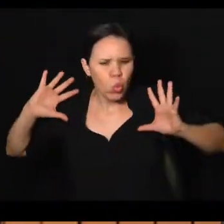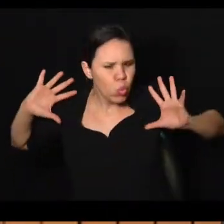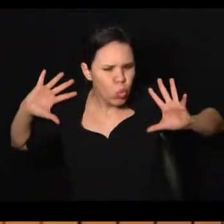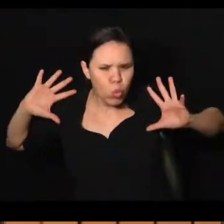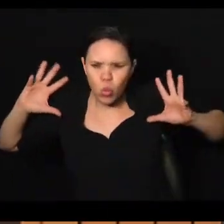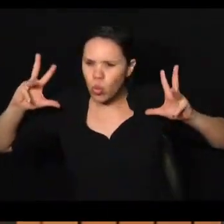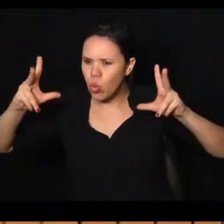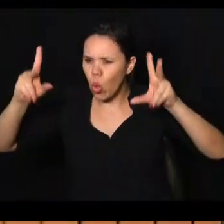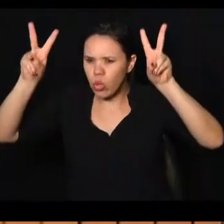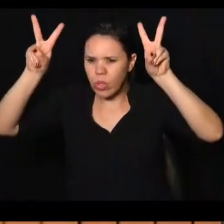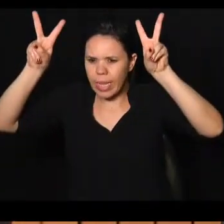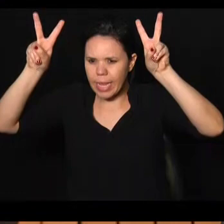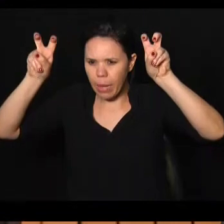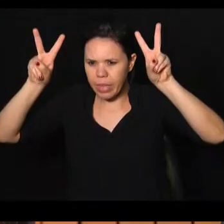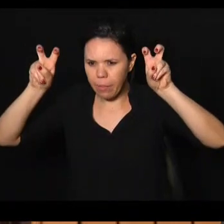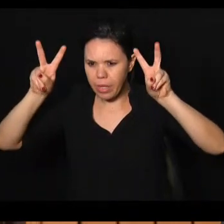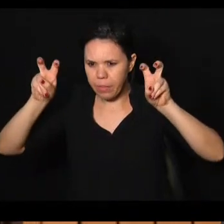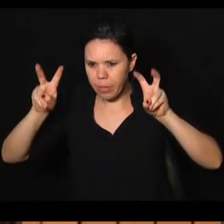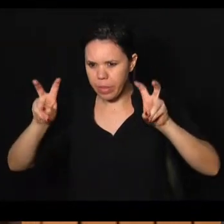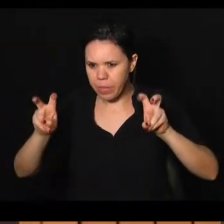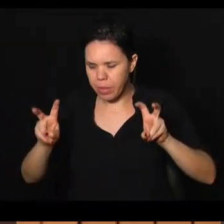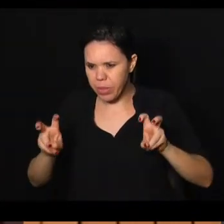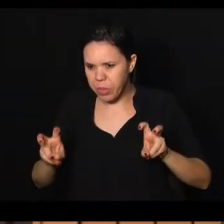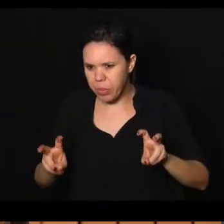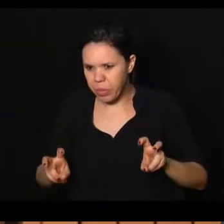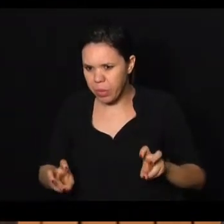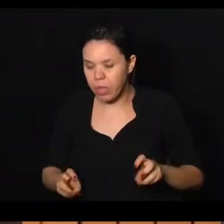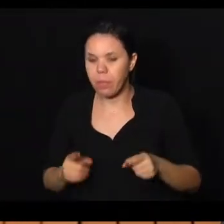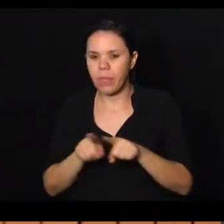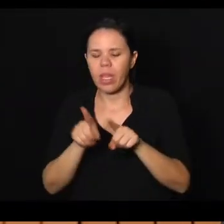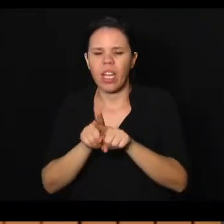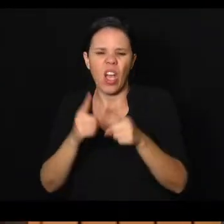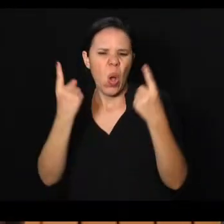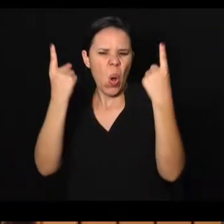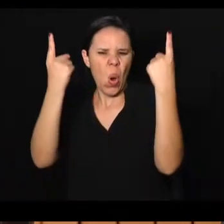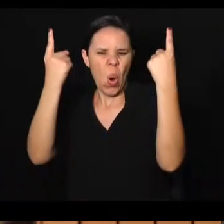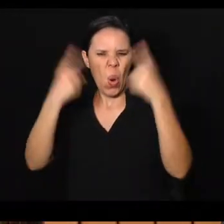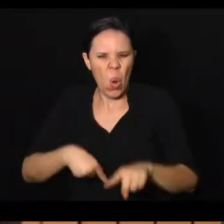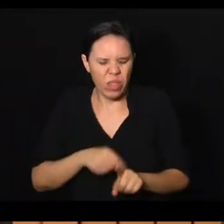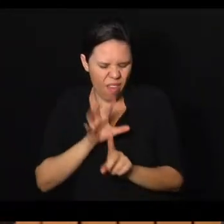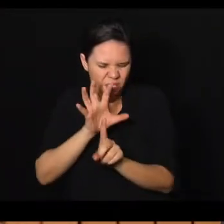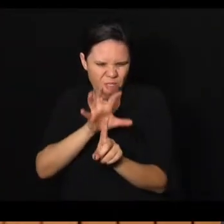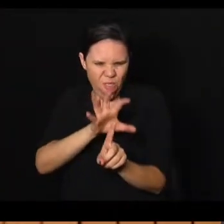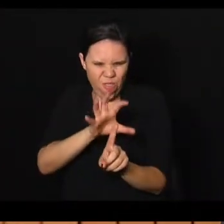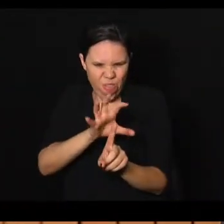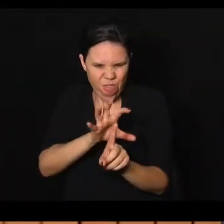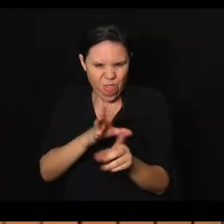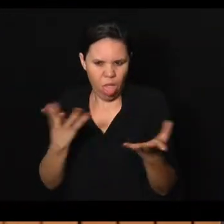humanos. Lá nós temos o mecanismo de combate à tortura. Lá nós temos